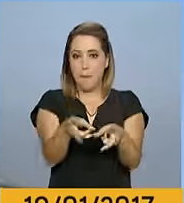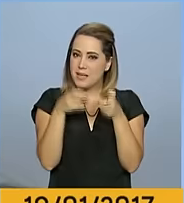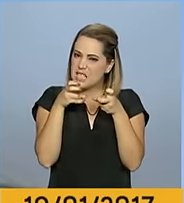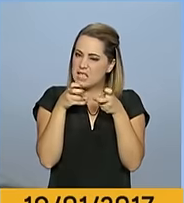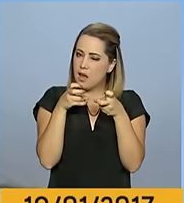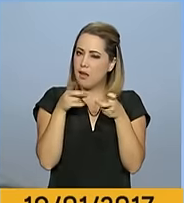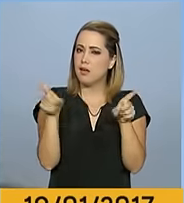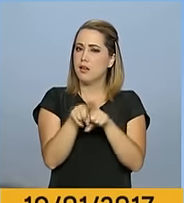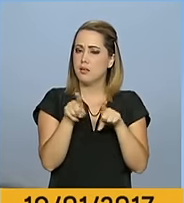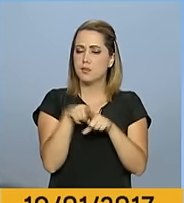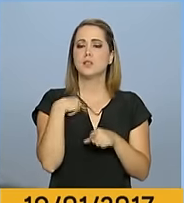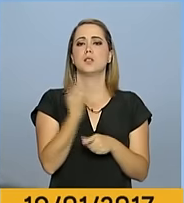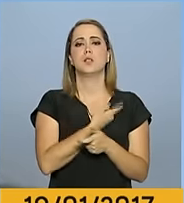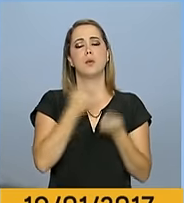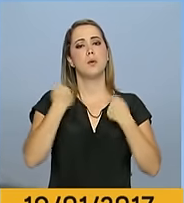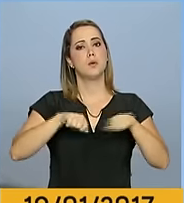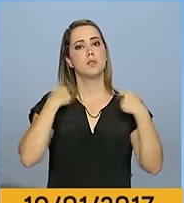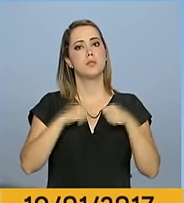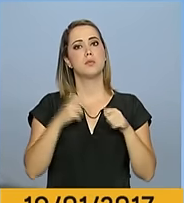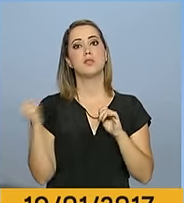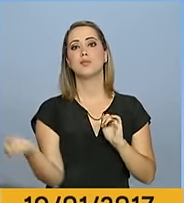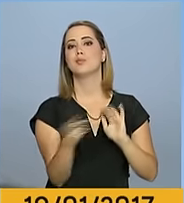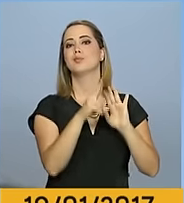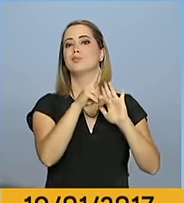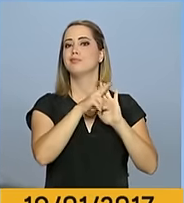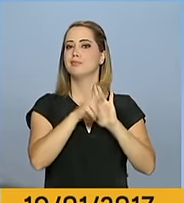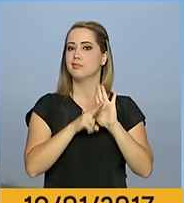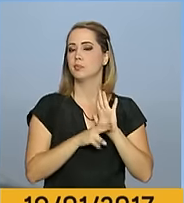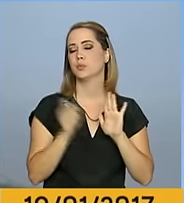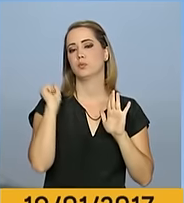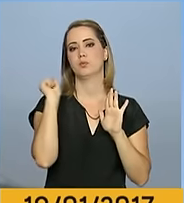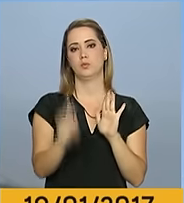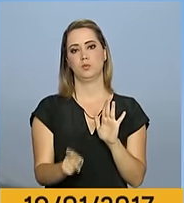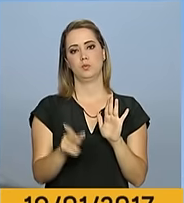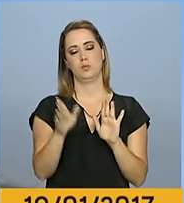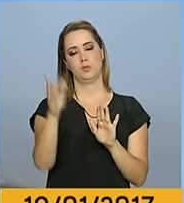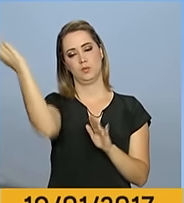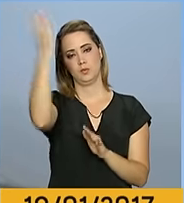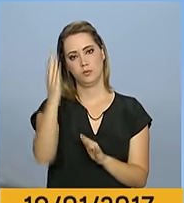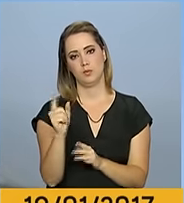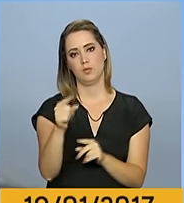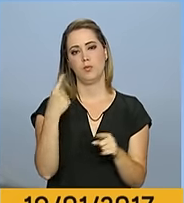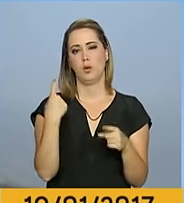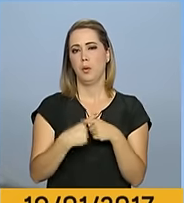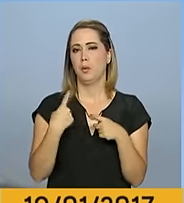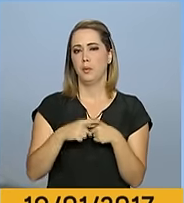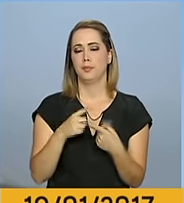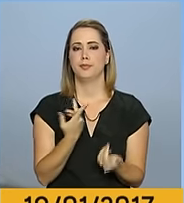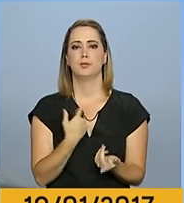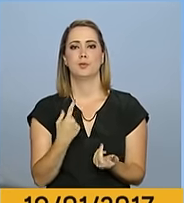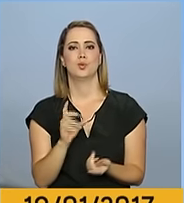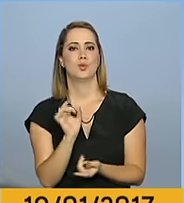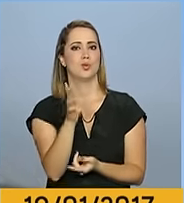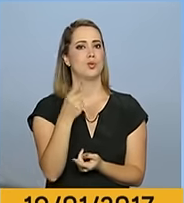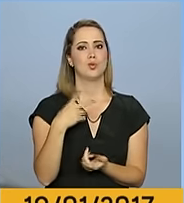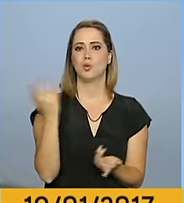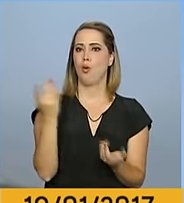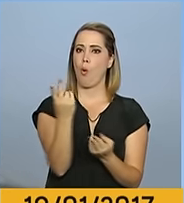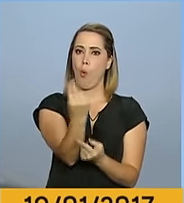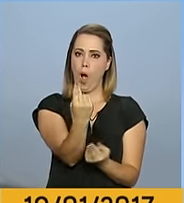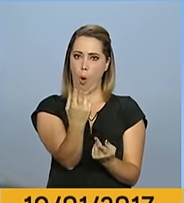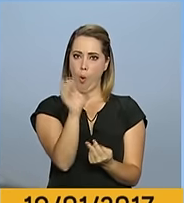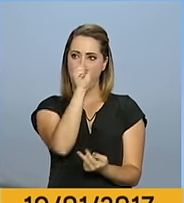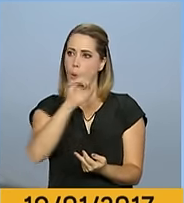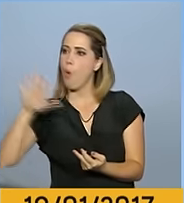percebe-se que nós precisamos reformular a Previdência Social no país, porque senão nós vamos ficar com aqueles países da Europa,